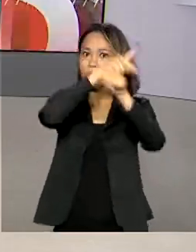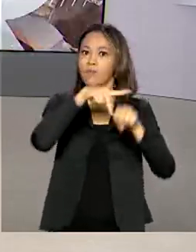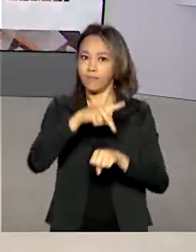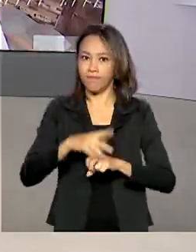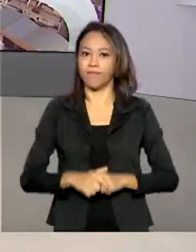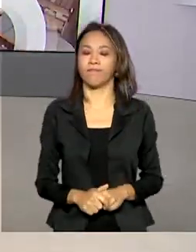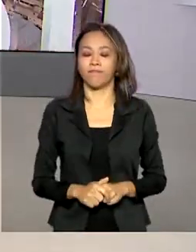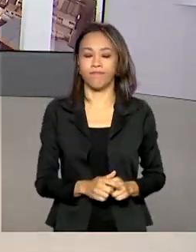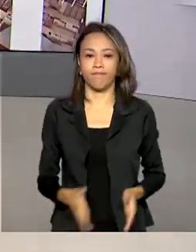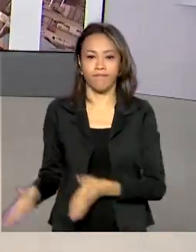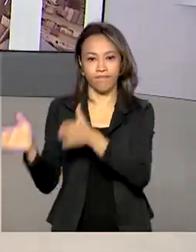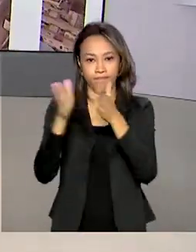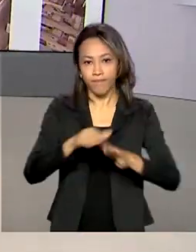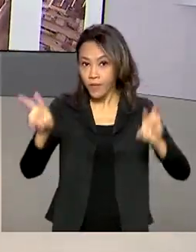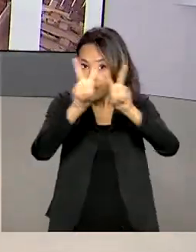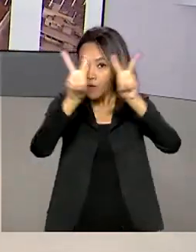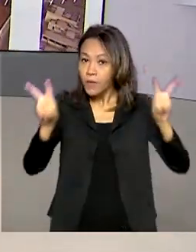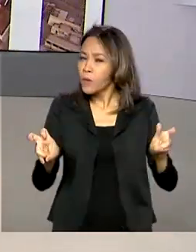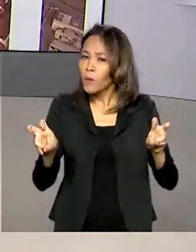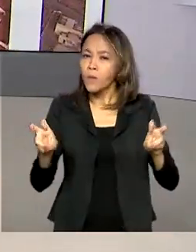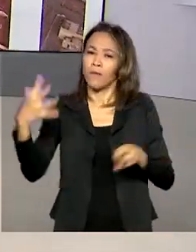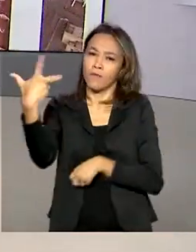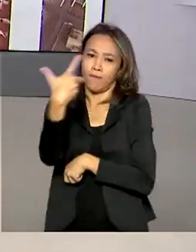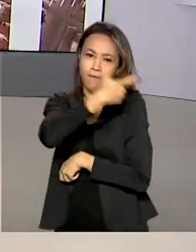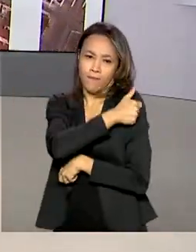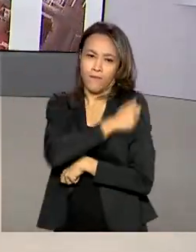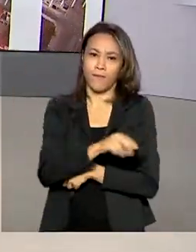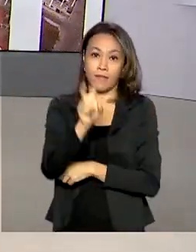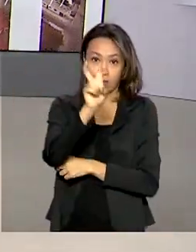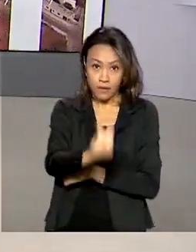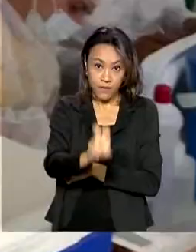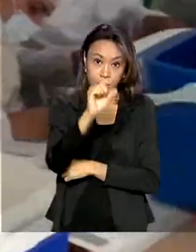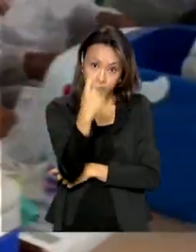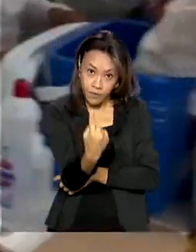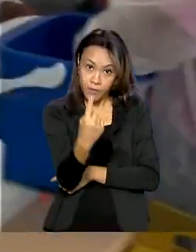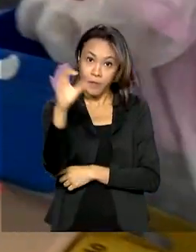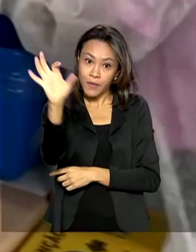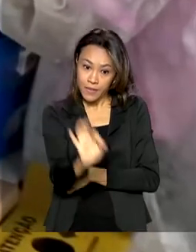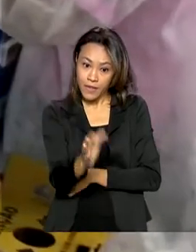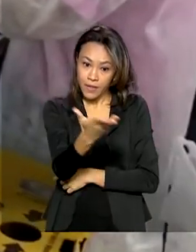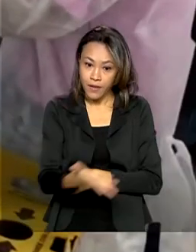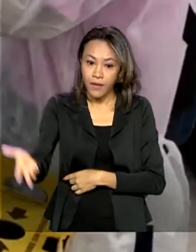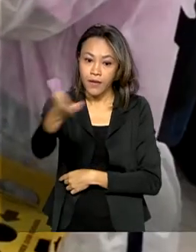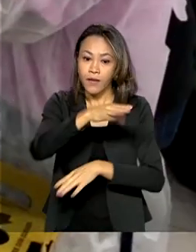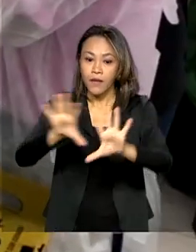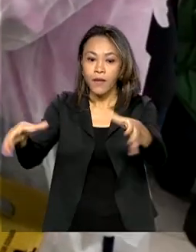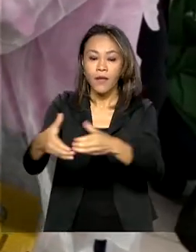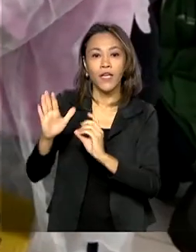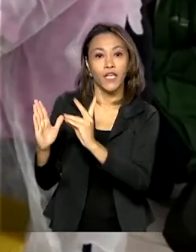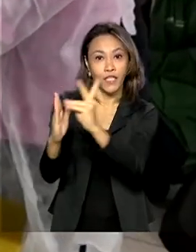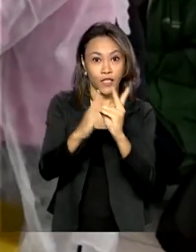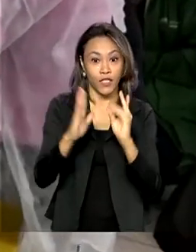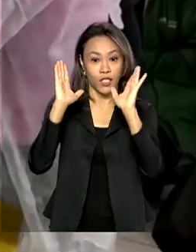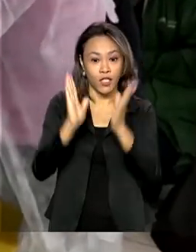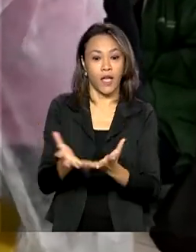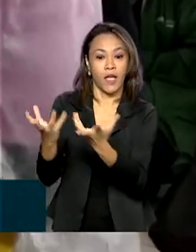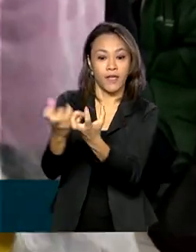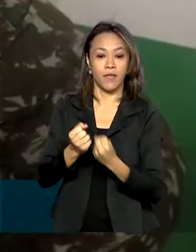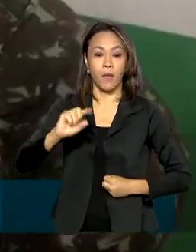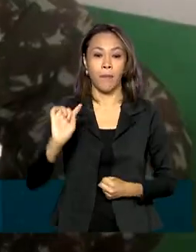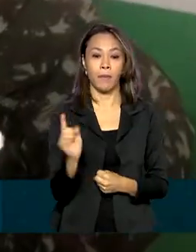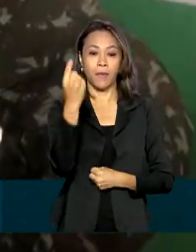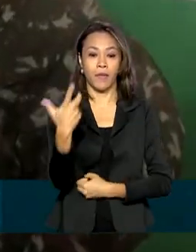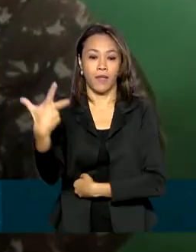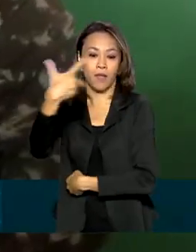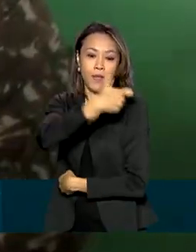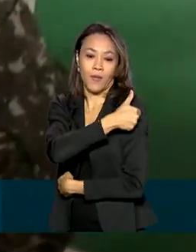Ah e ainda falando sobre vacinas cerca de cinquenta e um por cento da população indígena já recebeu a primeira dose contra o